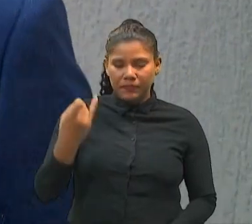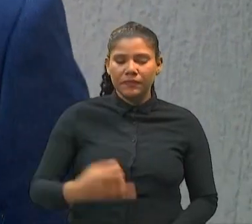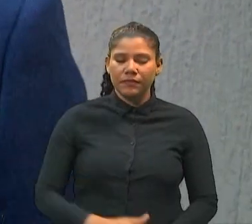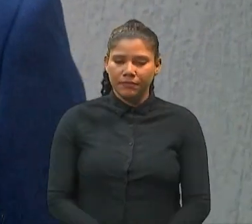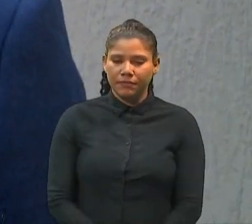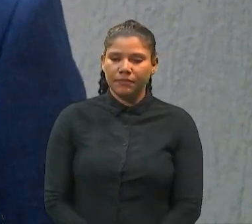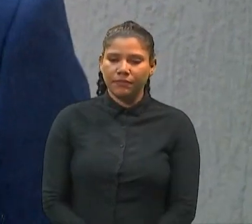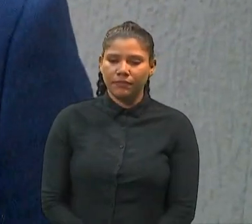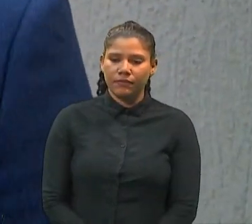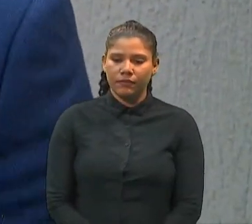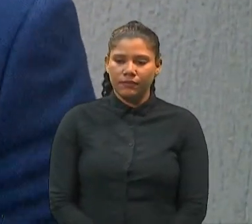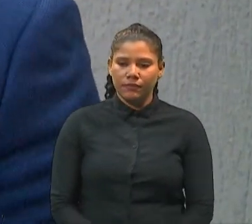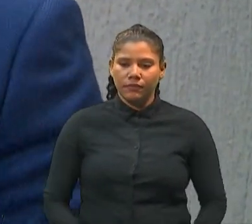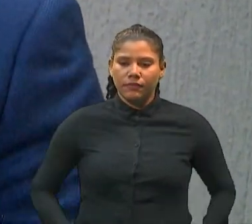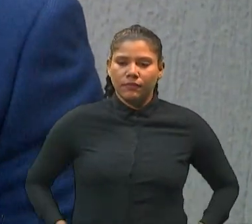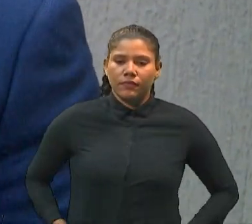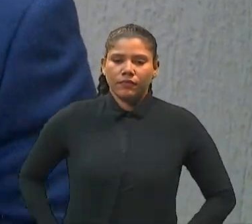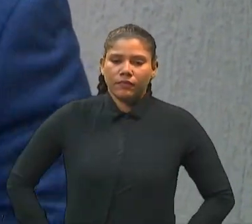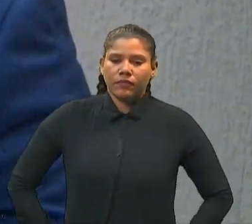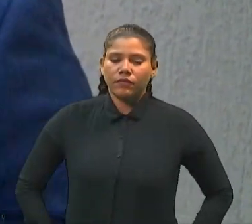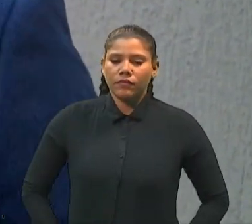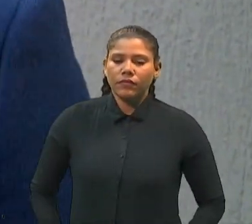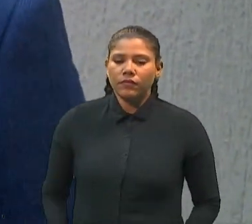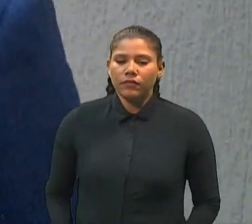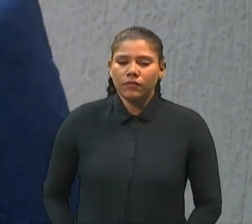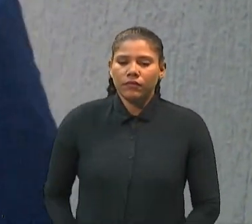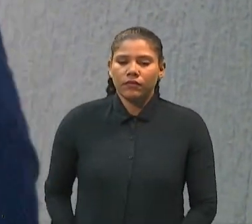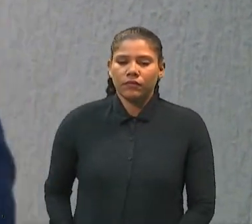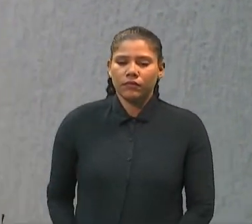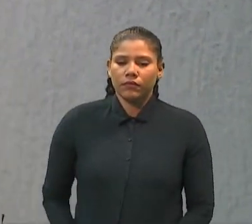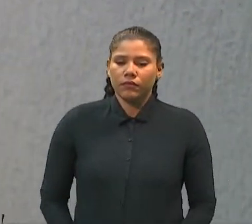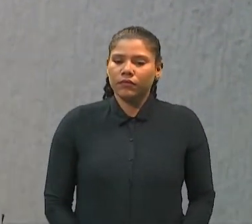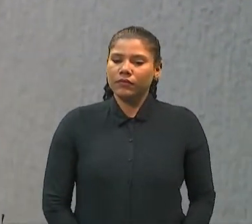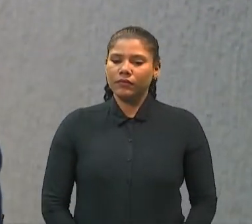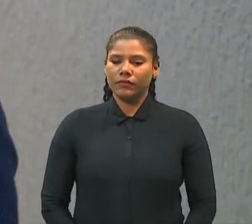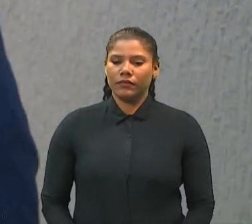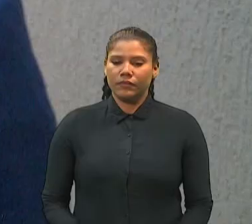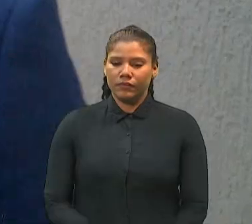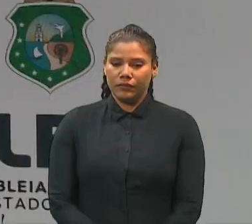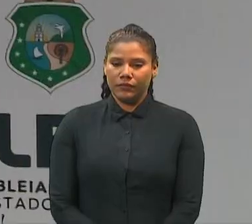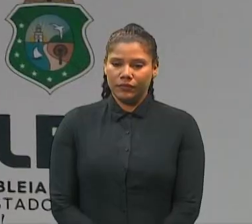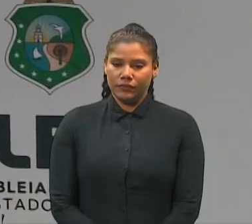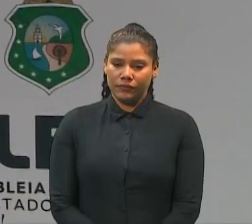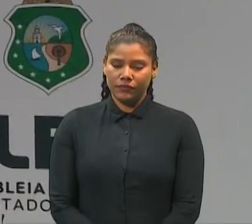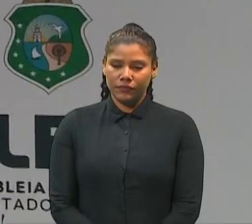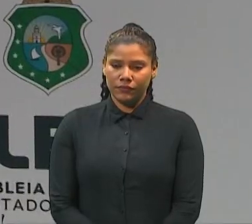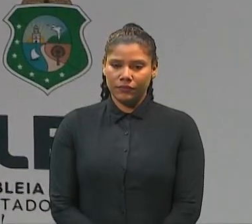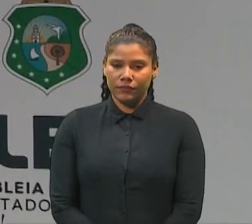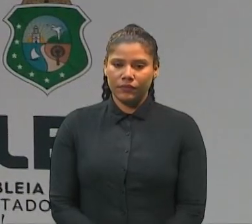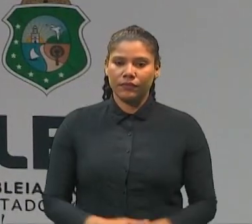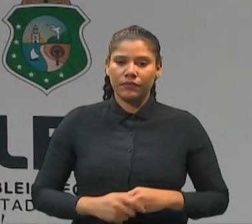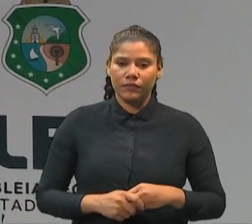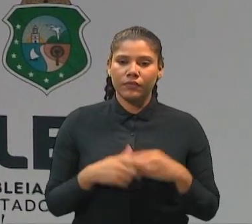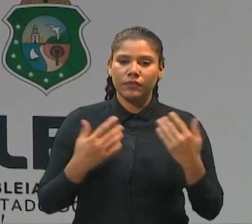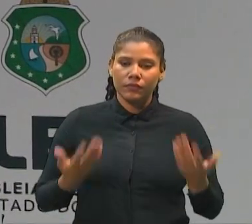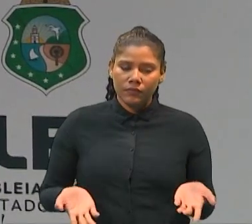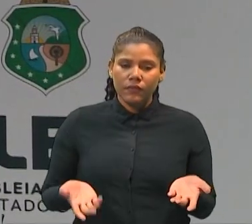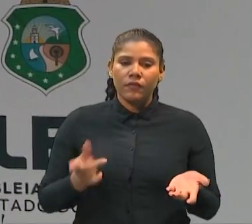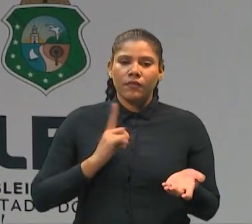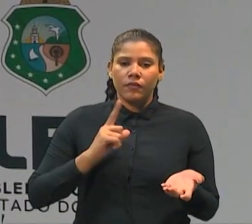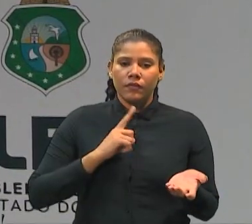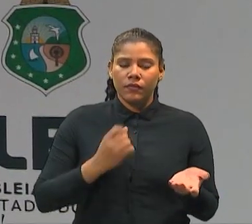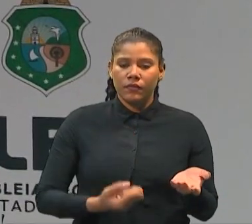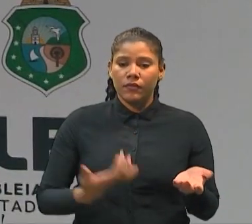para para para a expansão das energias renováveis entre os pontos destacados no